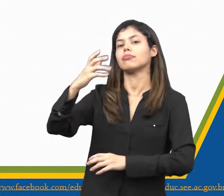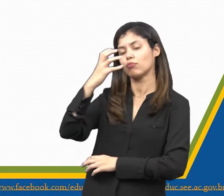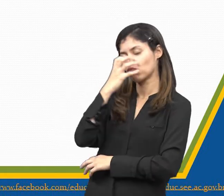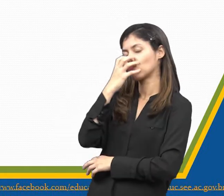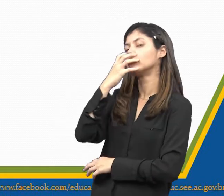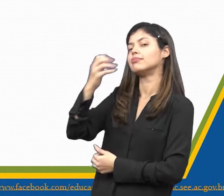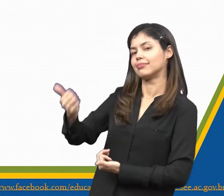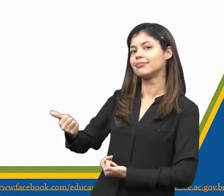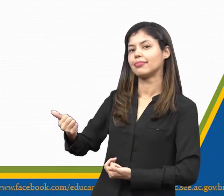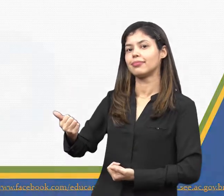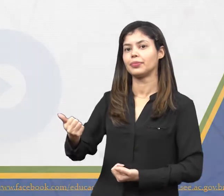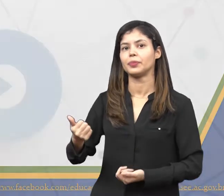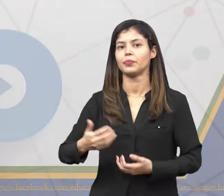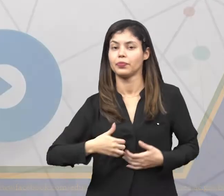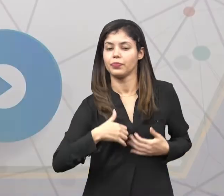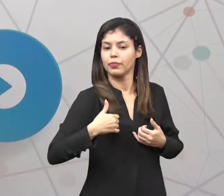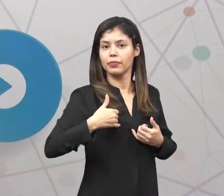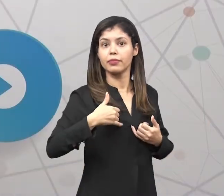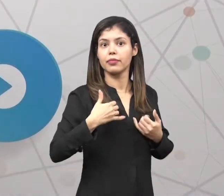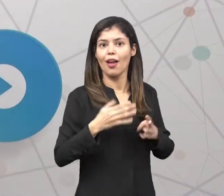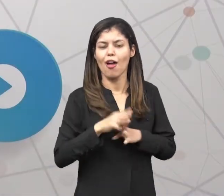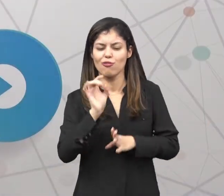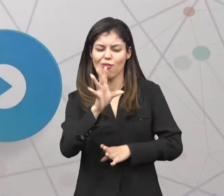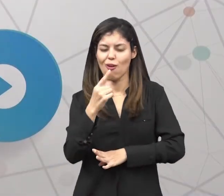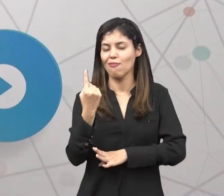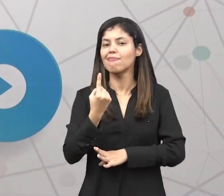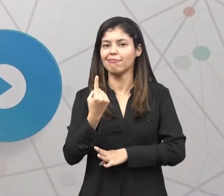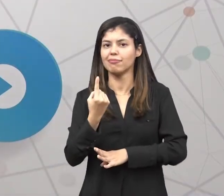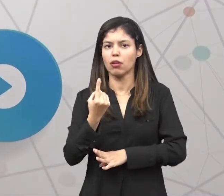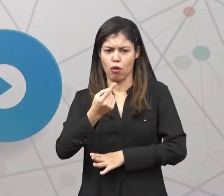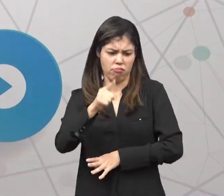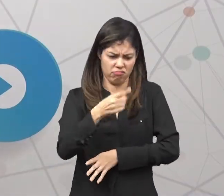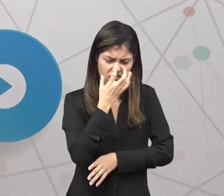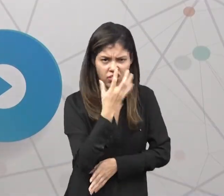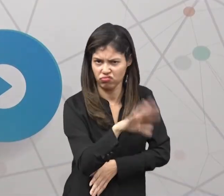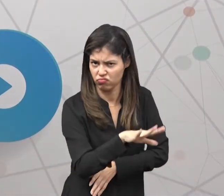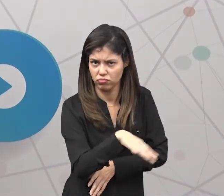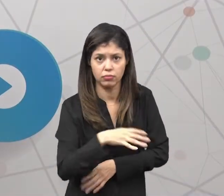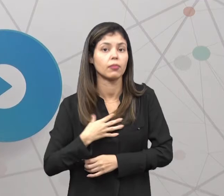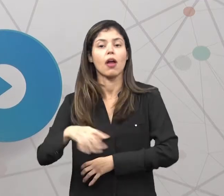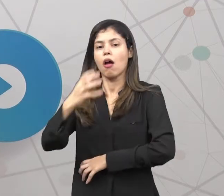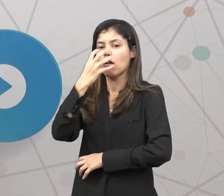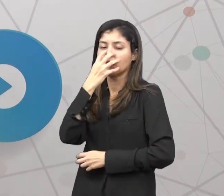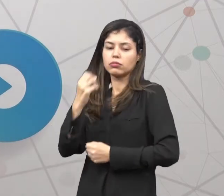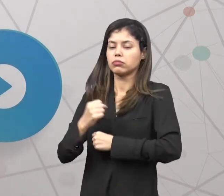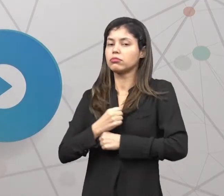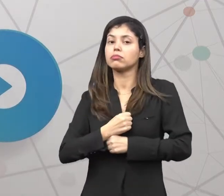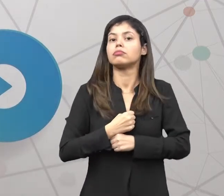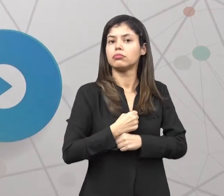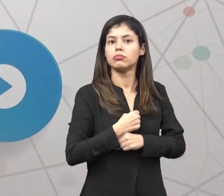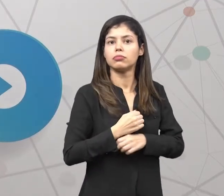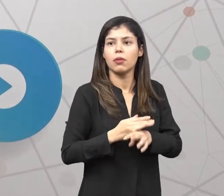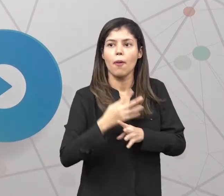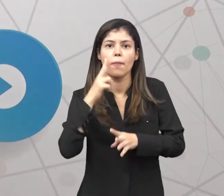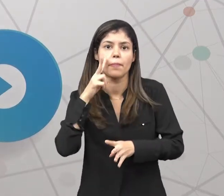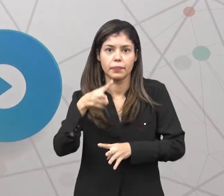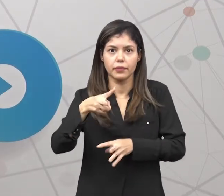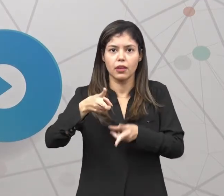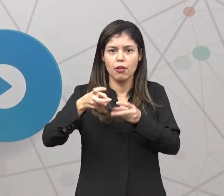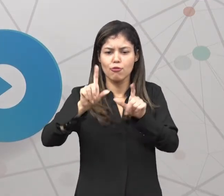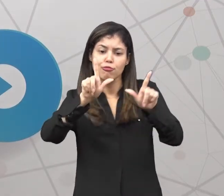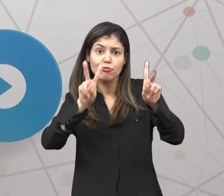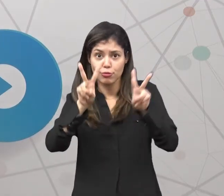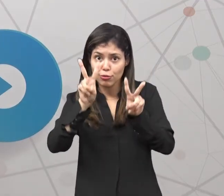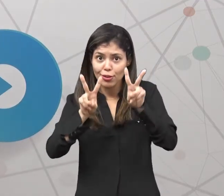foi, né? O cachorro. Não é simplesmente um cachorro, né? Então é interessante, assim, ó. Em 2